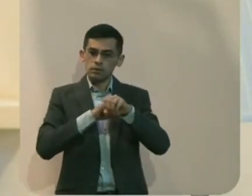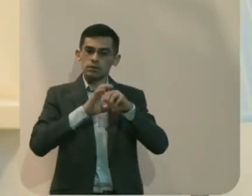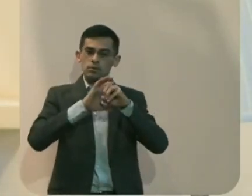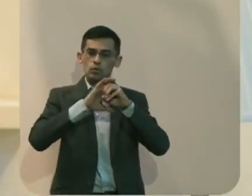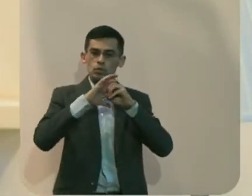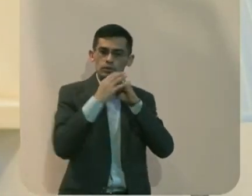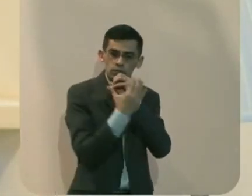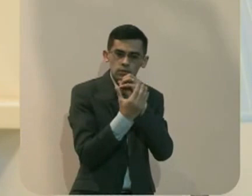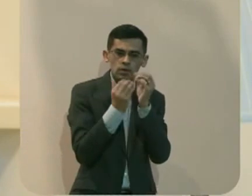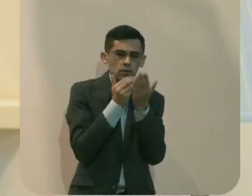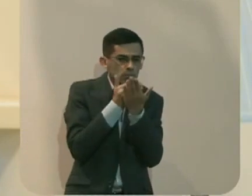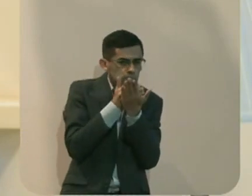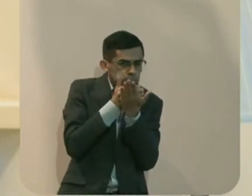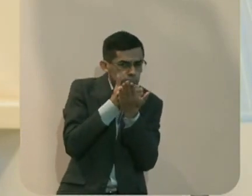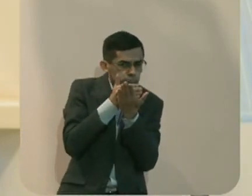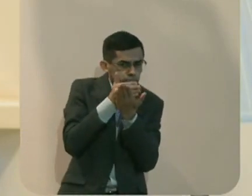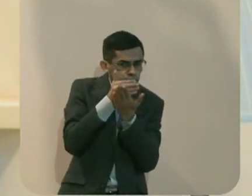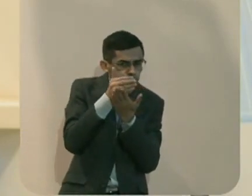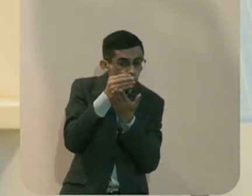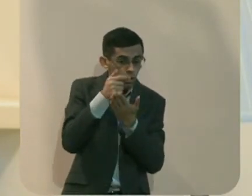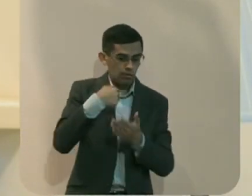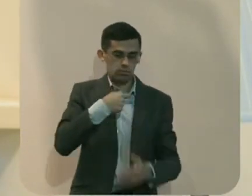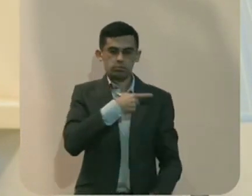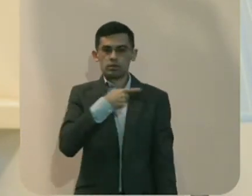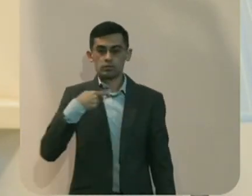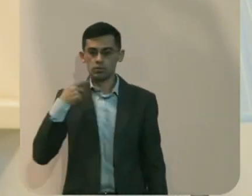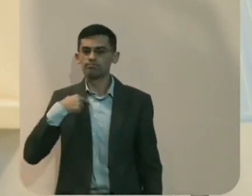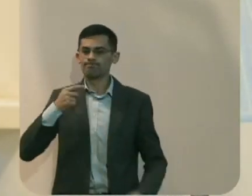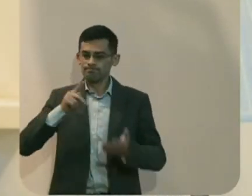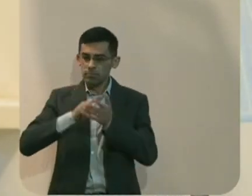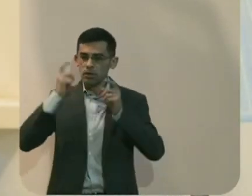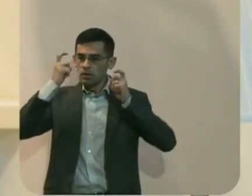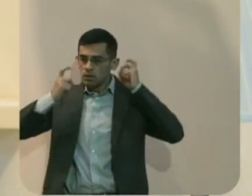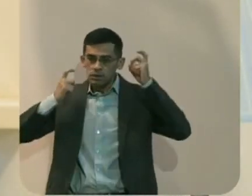começou, como pastor, eu fiquei muito preocupado.